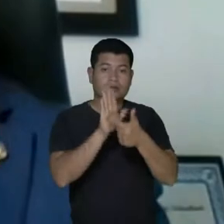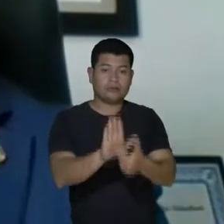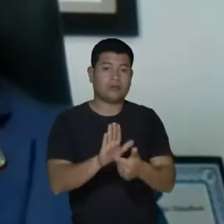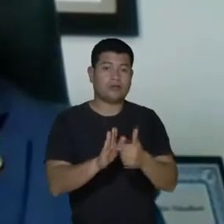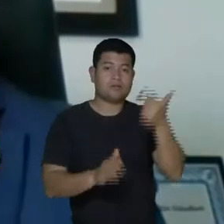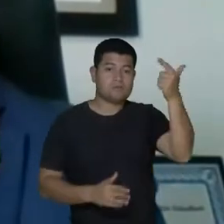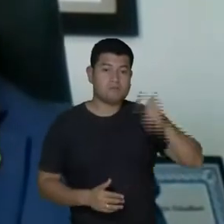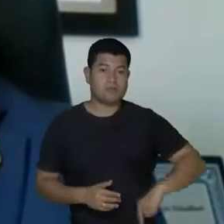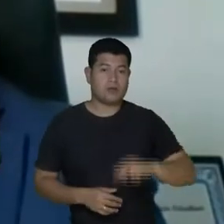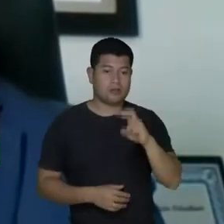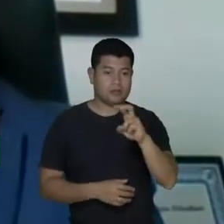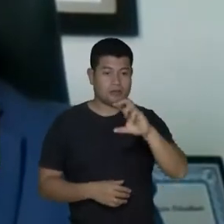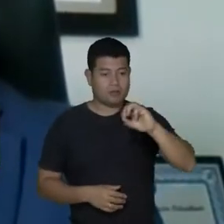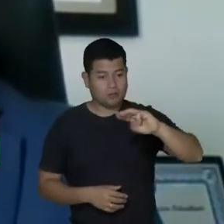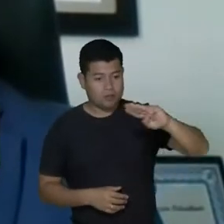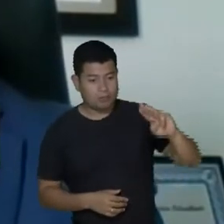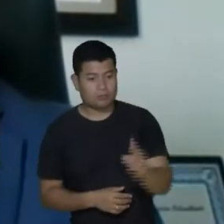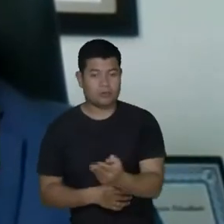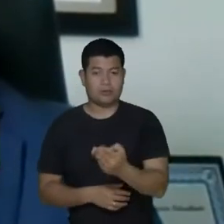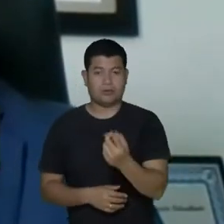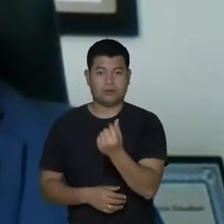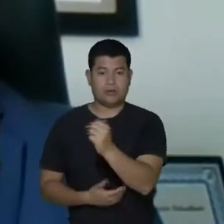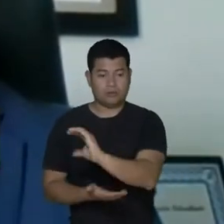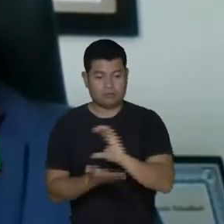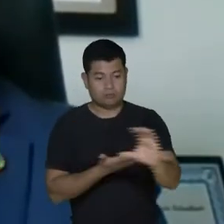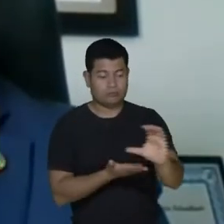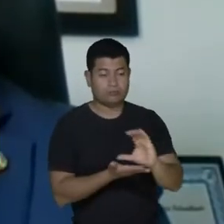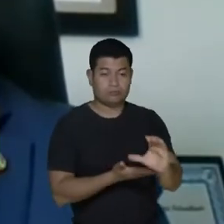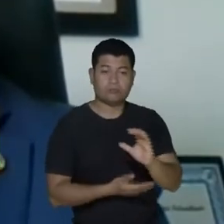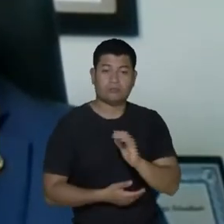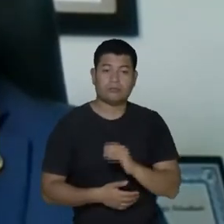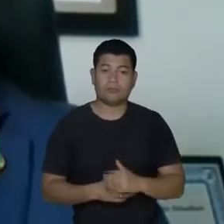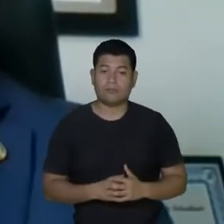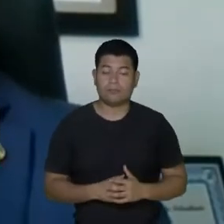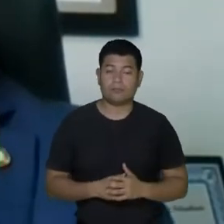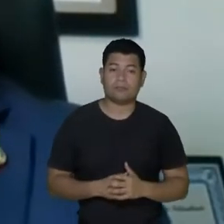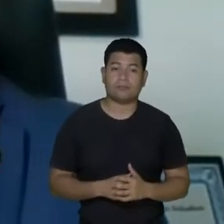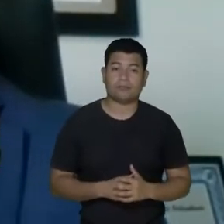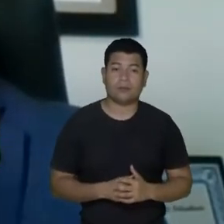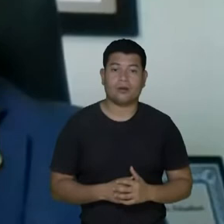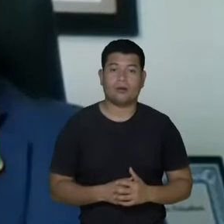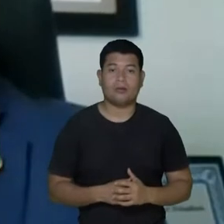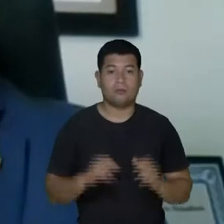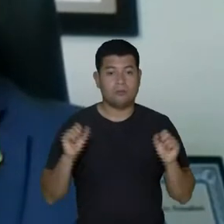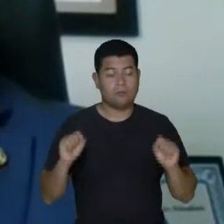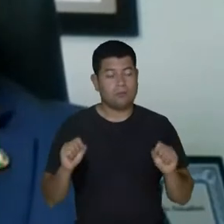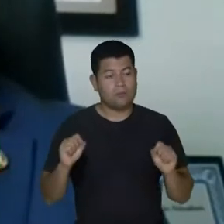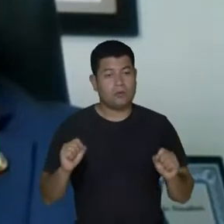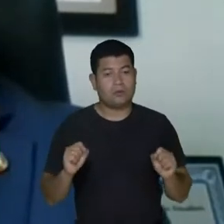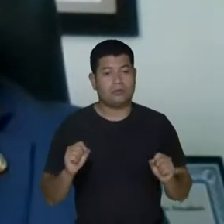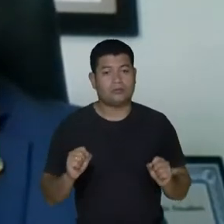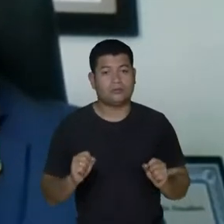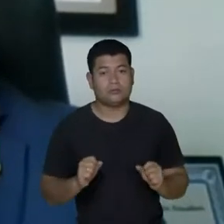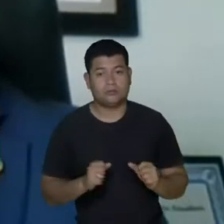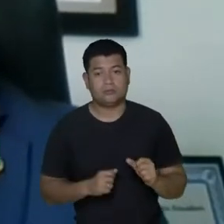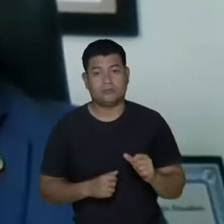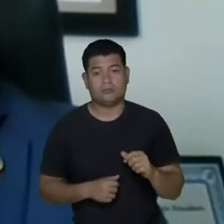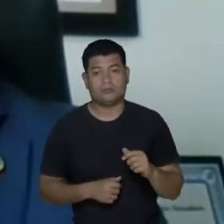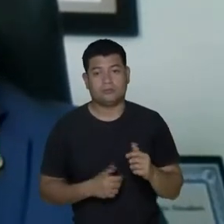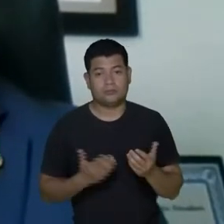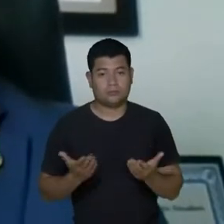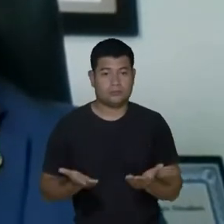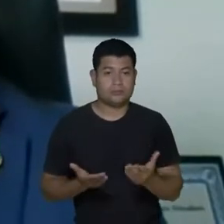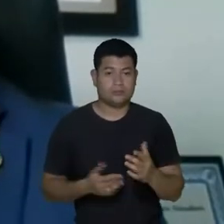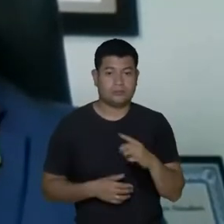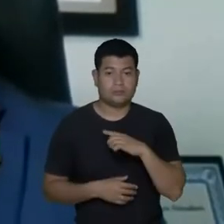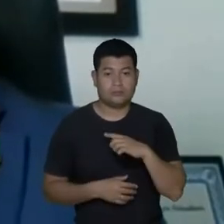mais 50 milhões de recursos do Estado, que poderão estar nesses recursos a